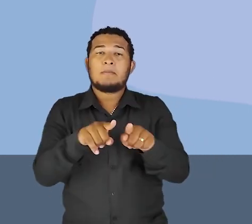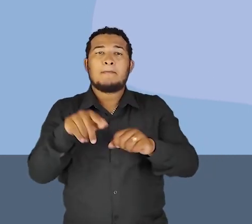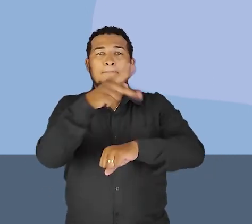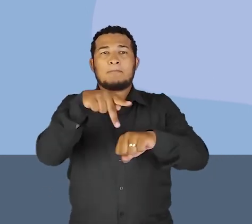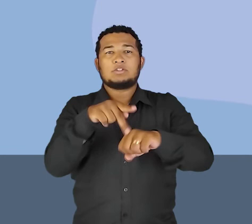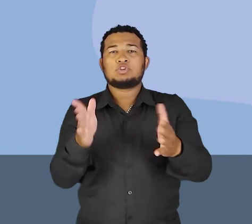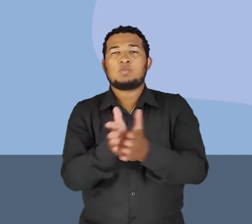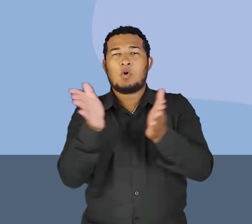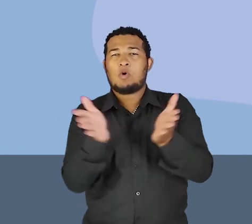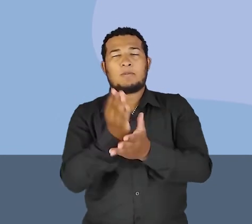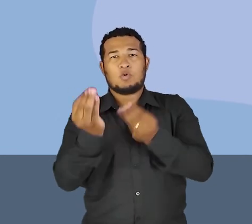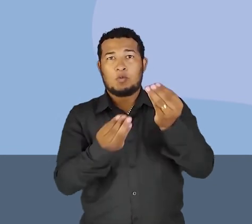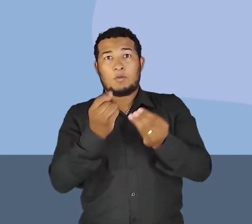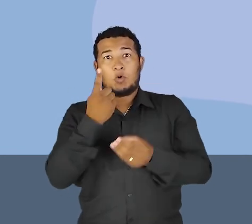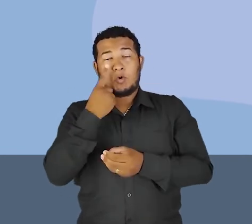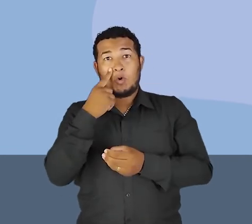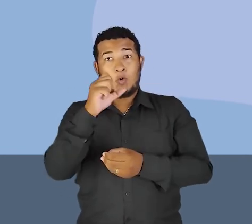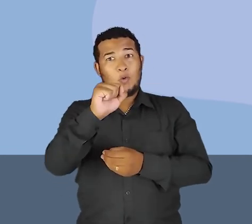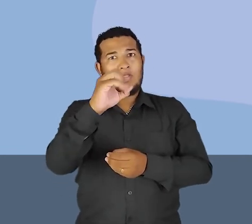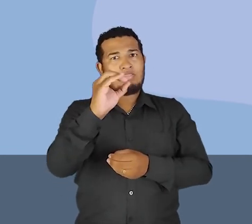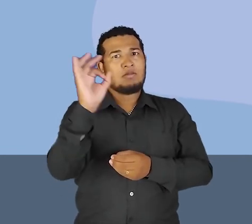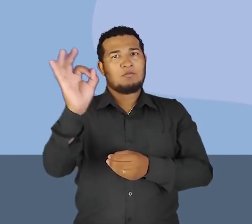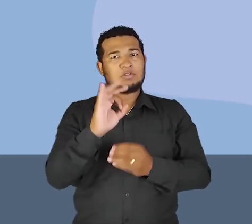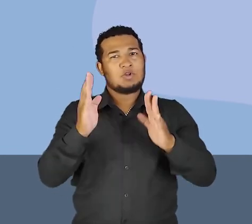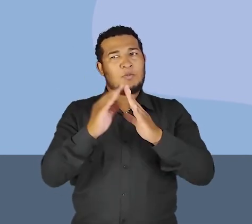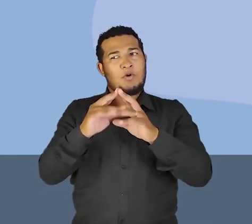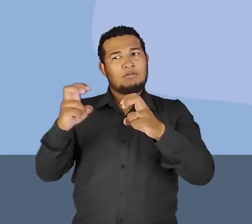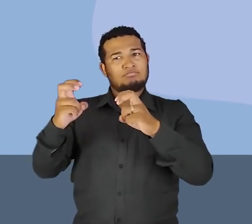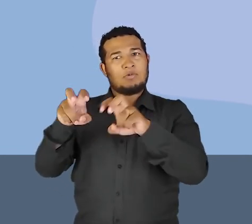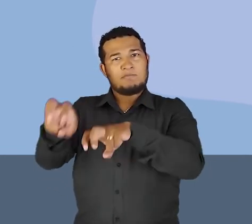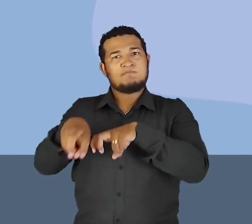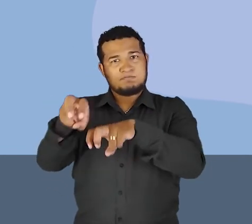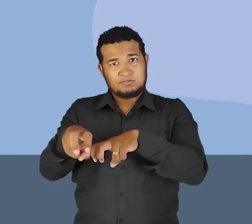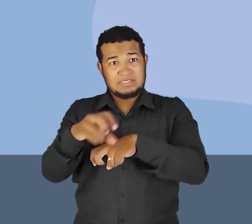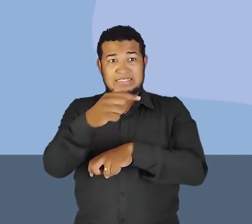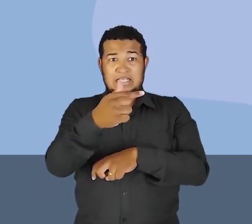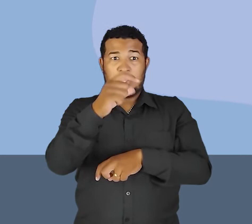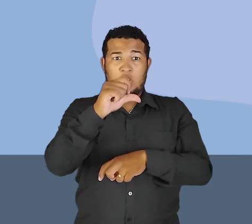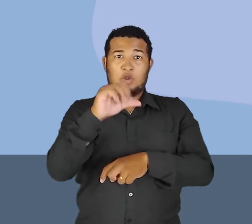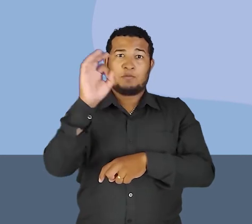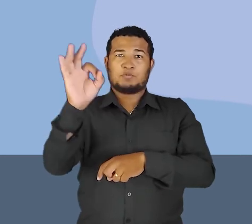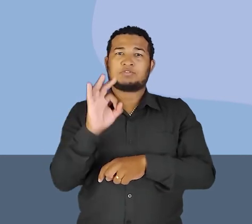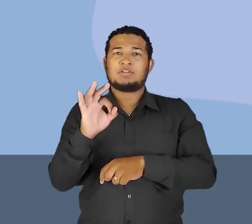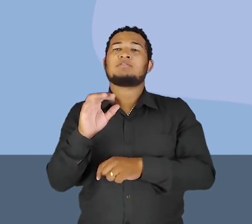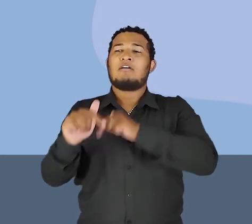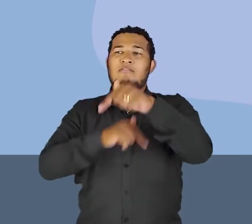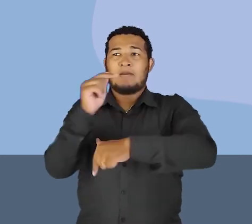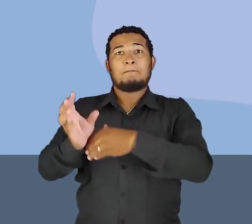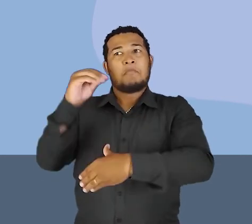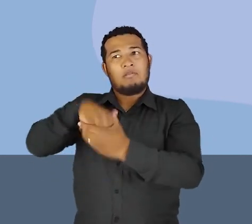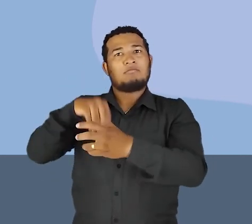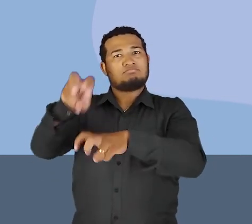baixa renda. Observa aí, 80% da população mora no campo, 79% vão ser